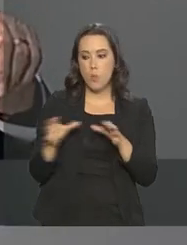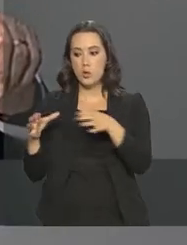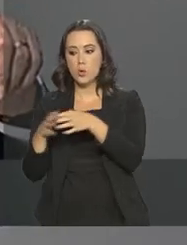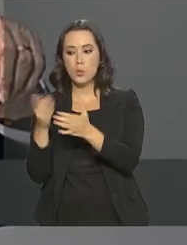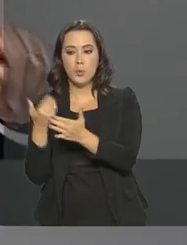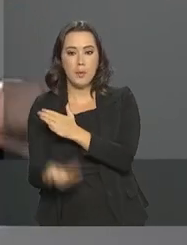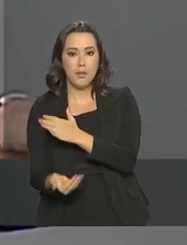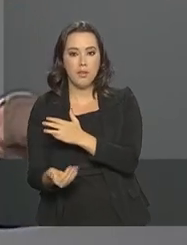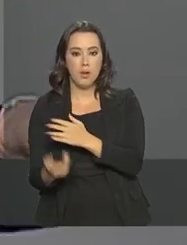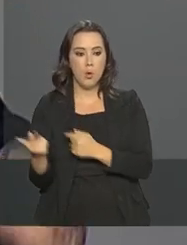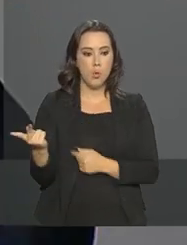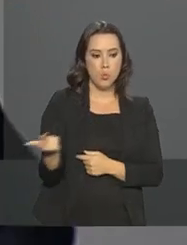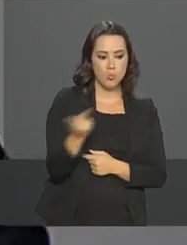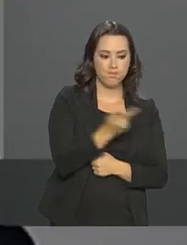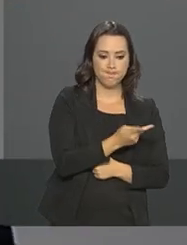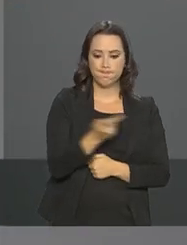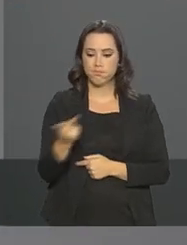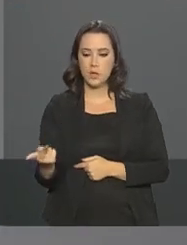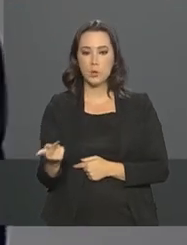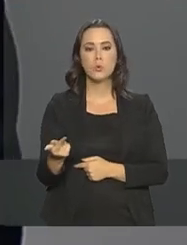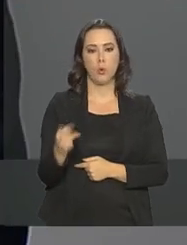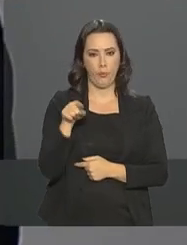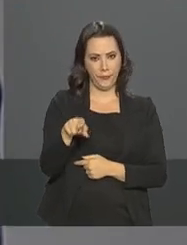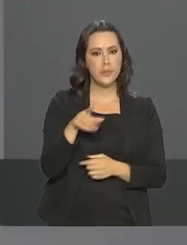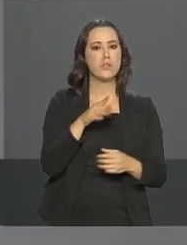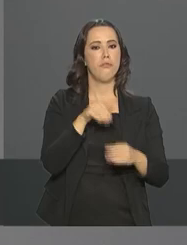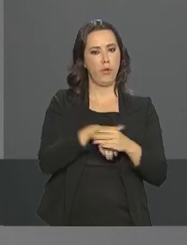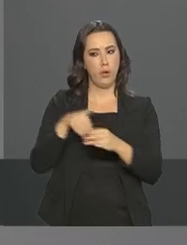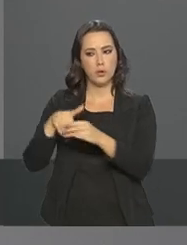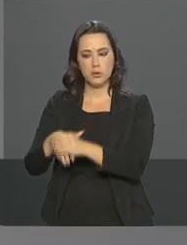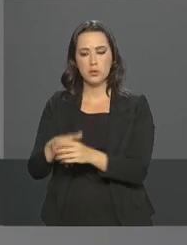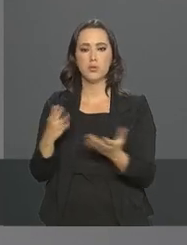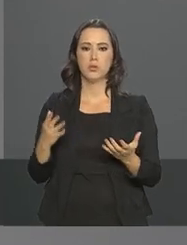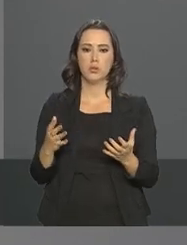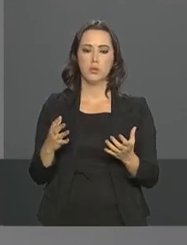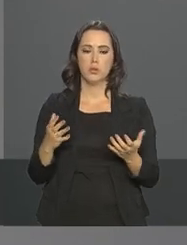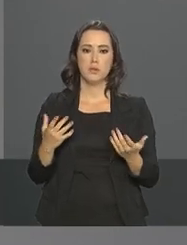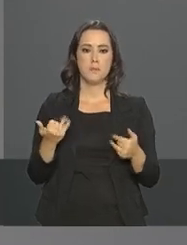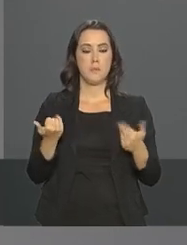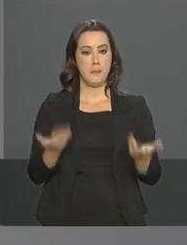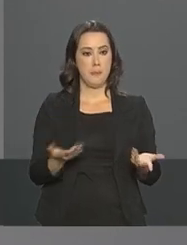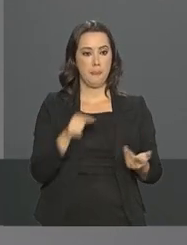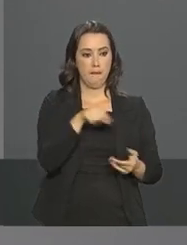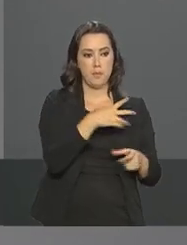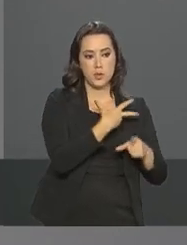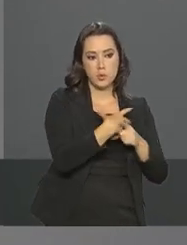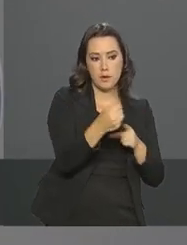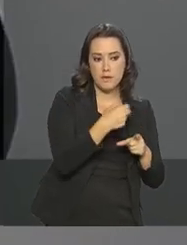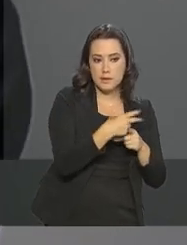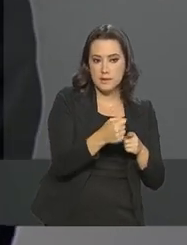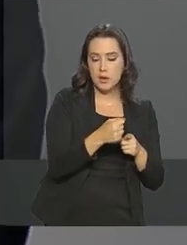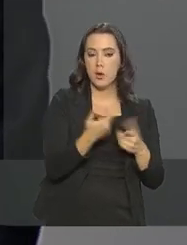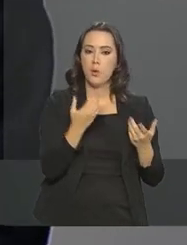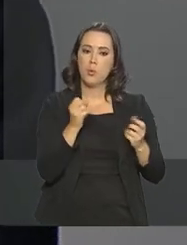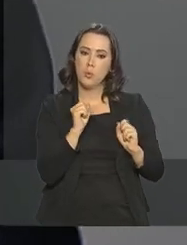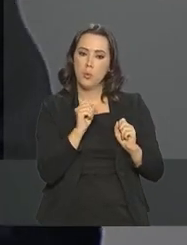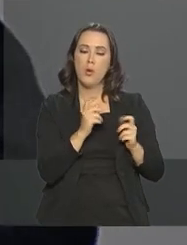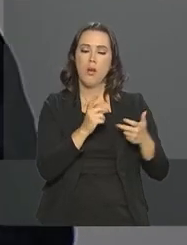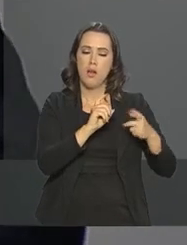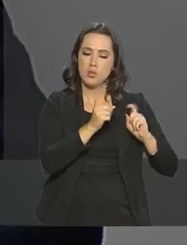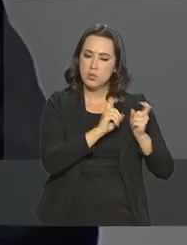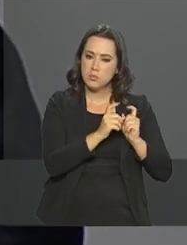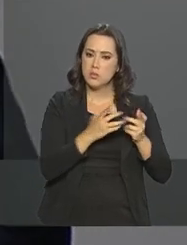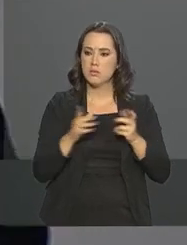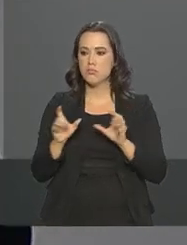votados quem perdeu a eleição também recebeu o voto para ficar na oposição e quem ganhou para ficar na situação